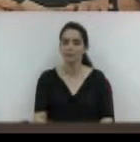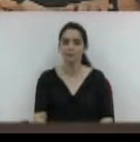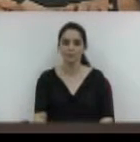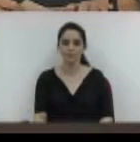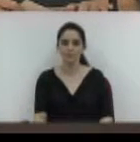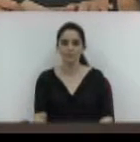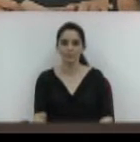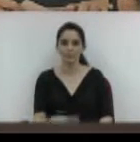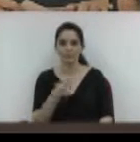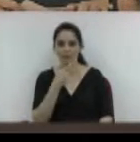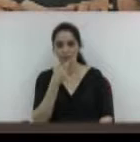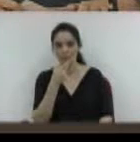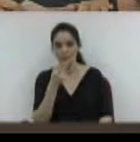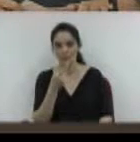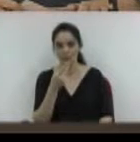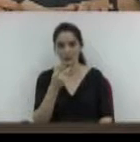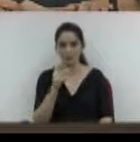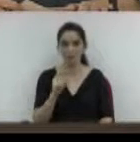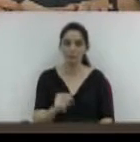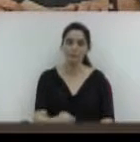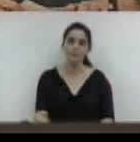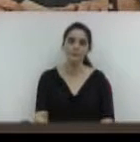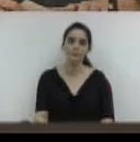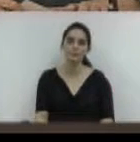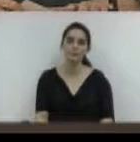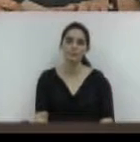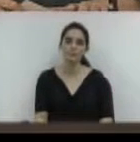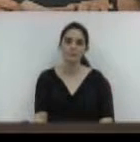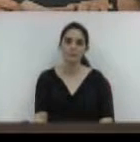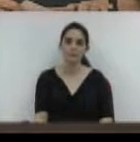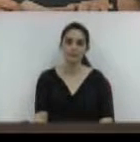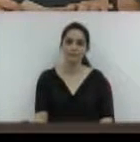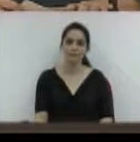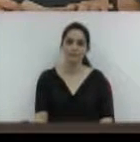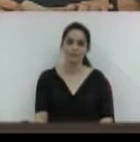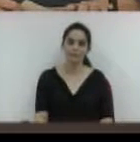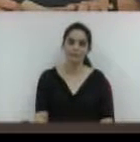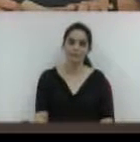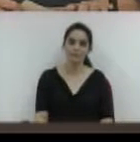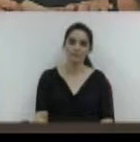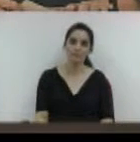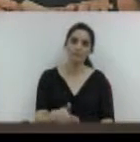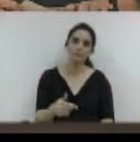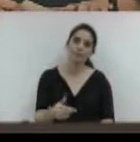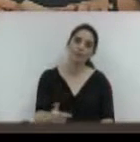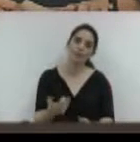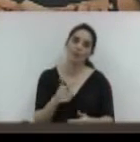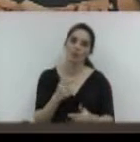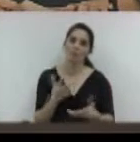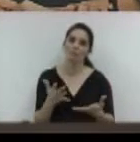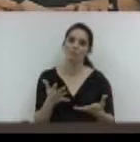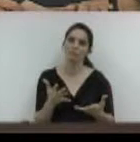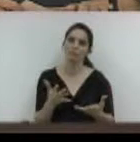de imparcialidade na análise e emissão de pareceres no trato